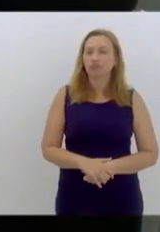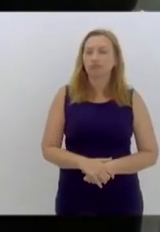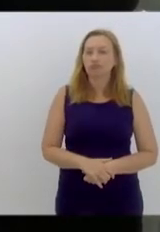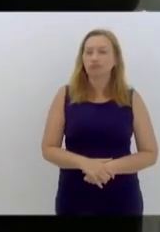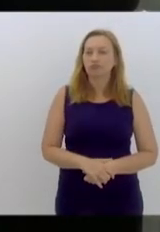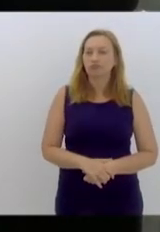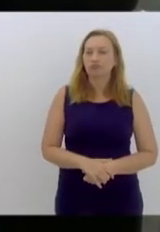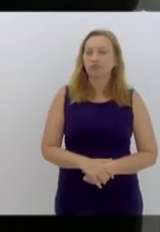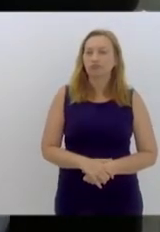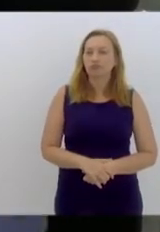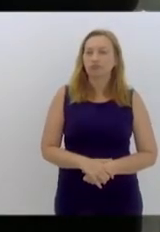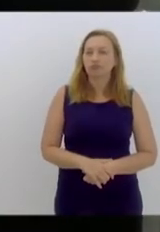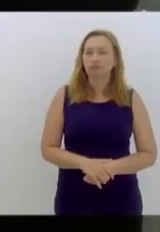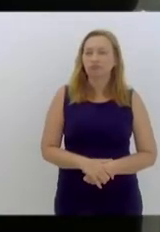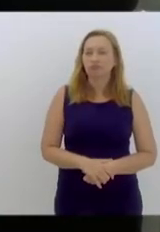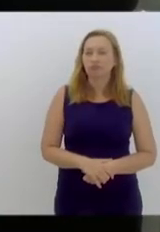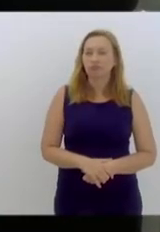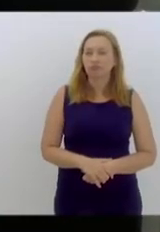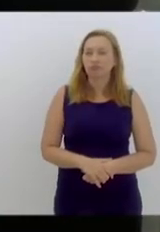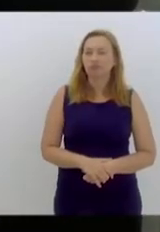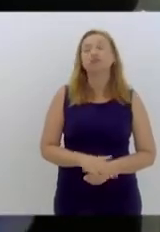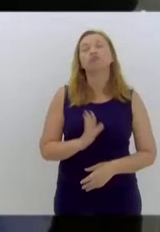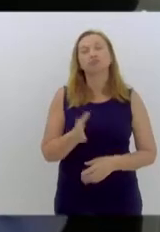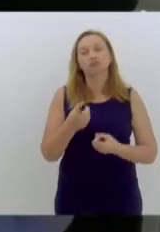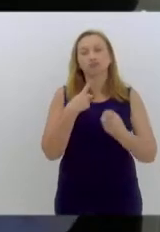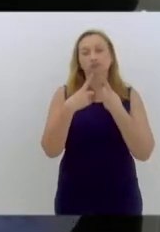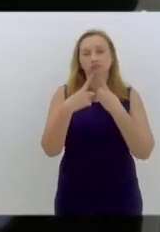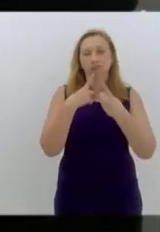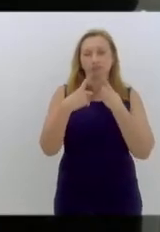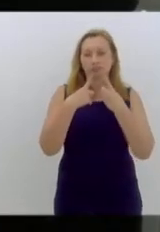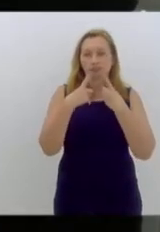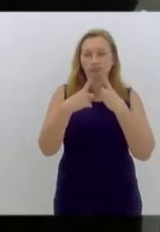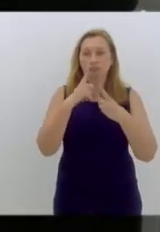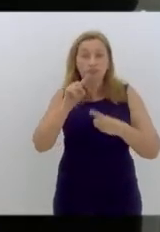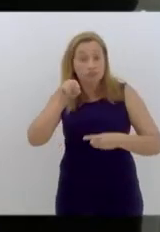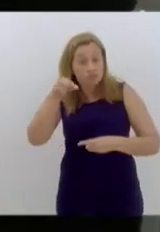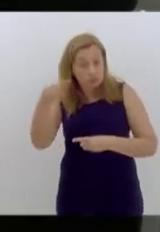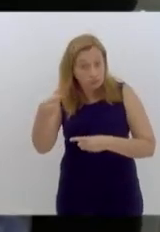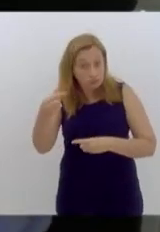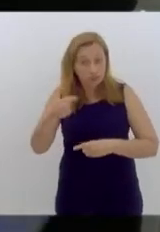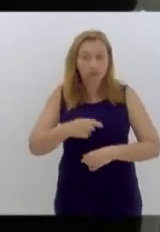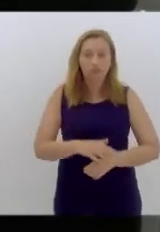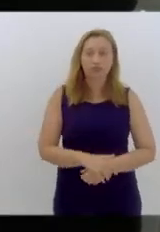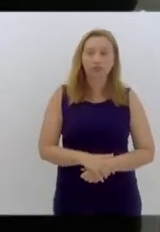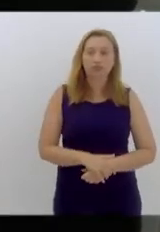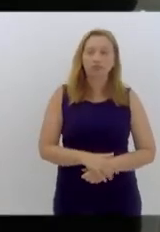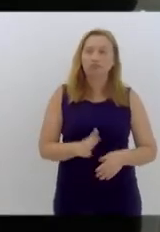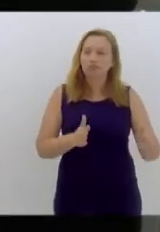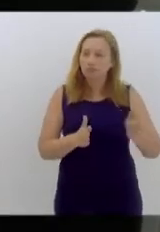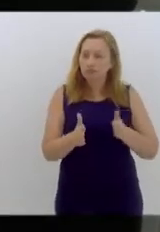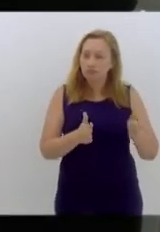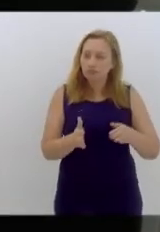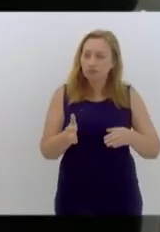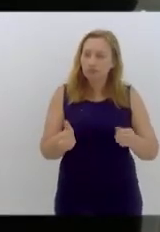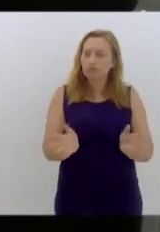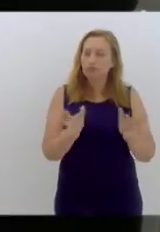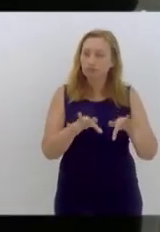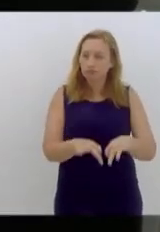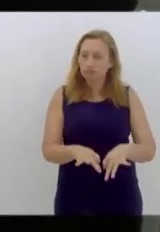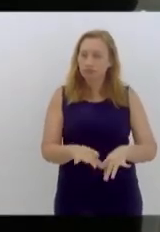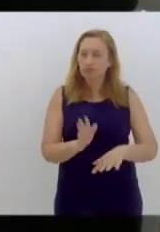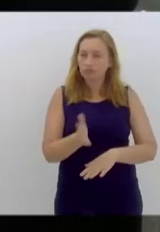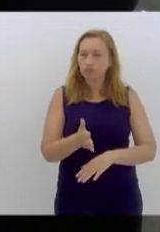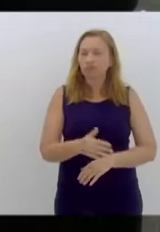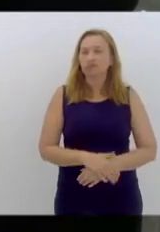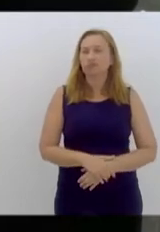né, que já estamos discutindo depois do prazo vencido, né,